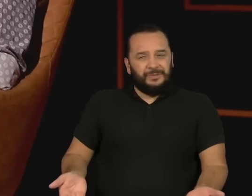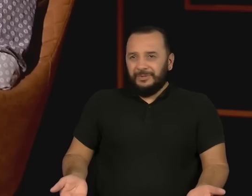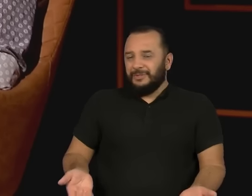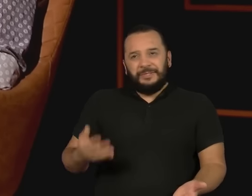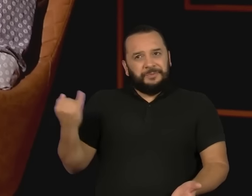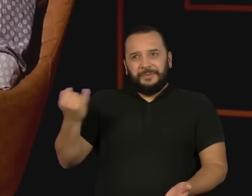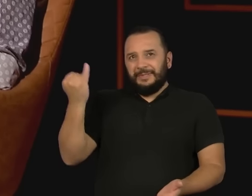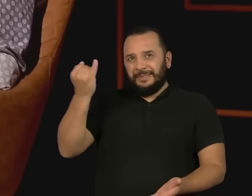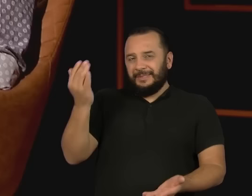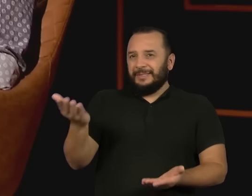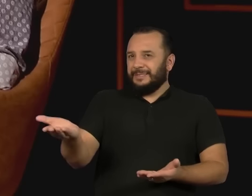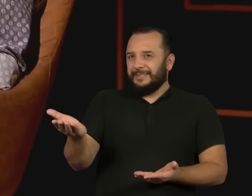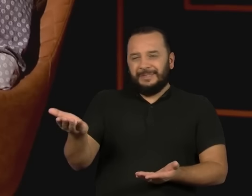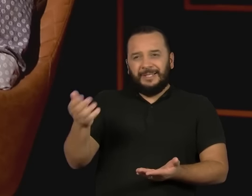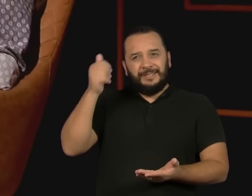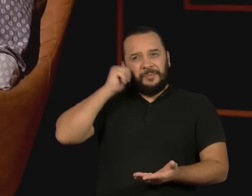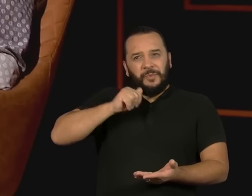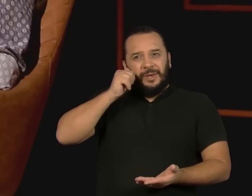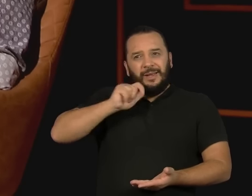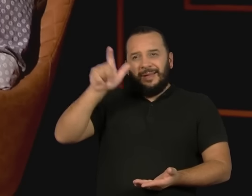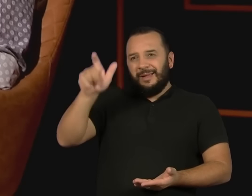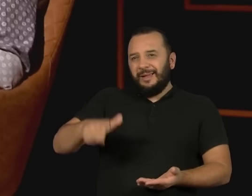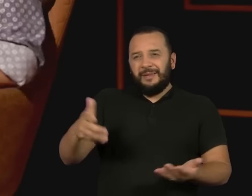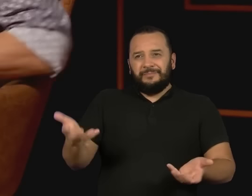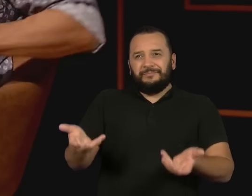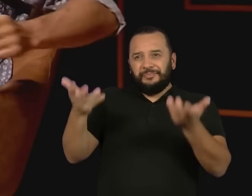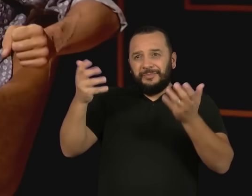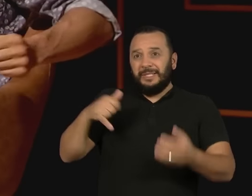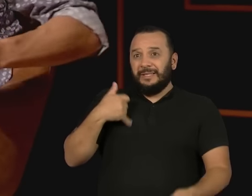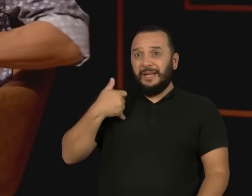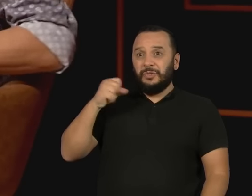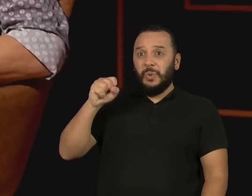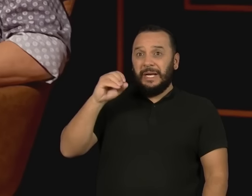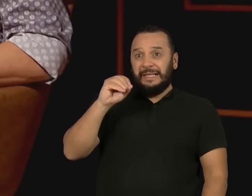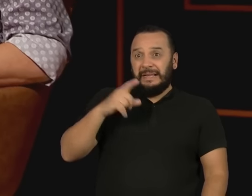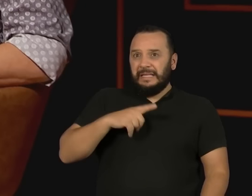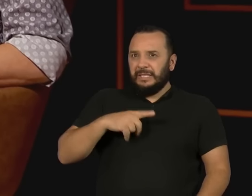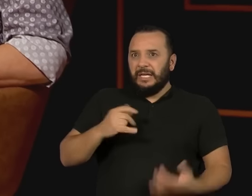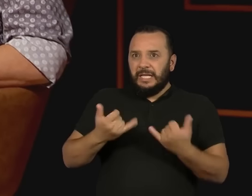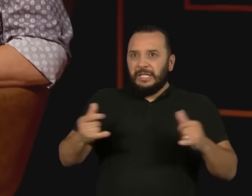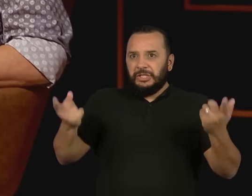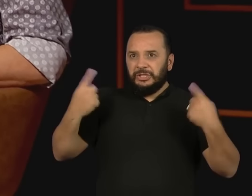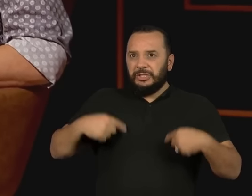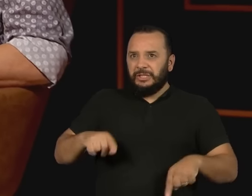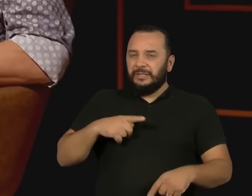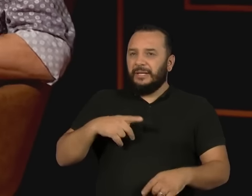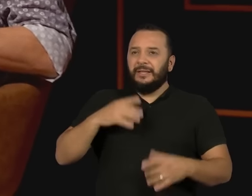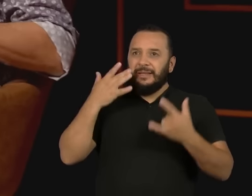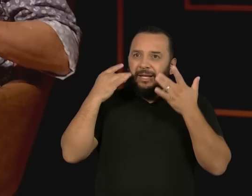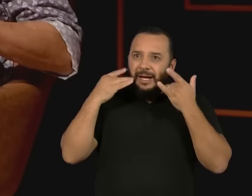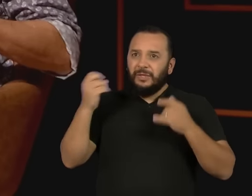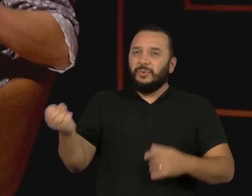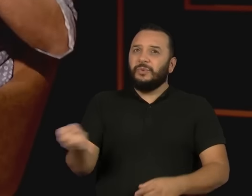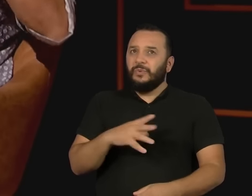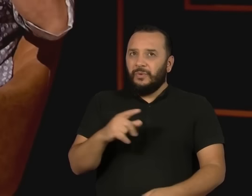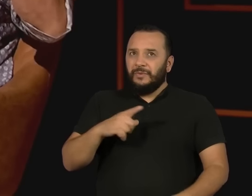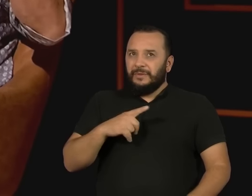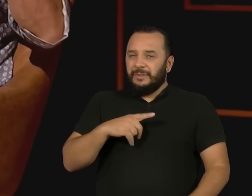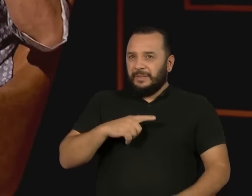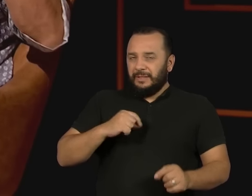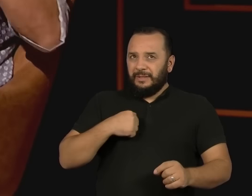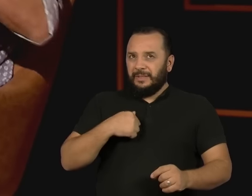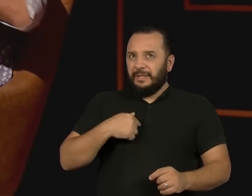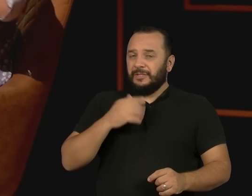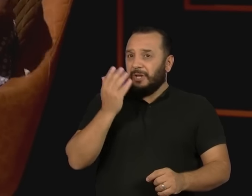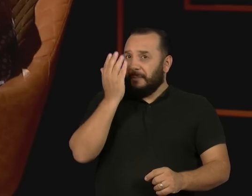uma mulher inacreditável, com 80 anos e com uma energia. Eles estão com um novo espetáculo aí, tem máscaras, tem a máscara do